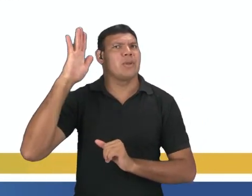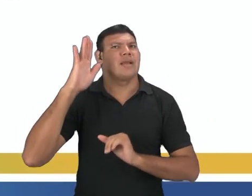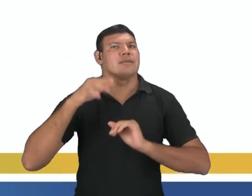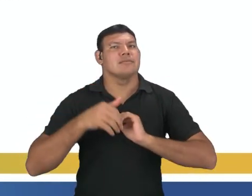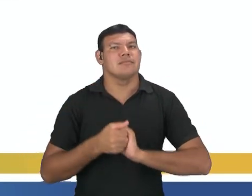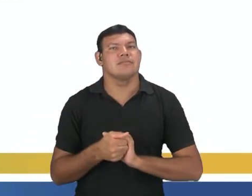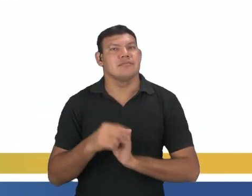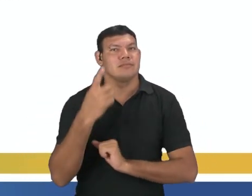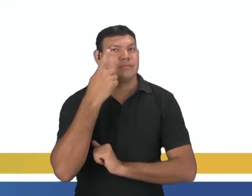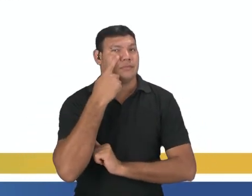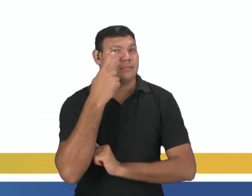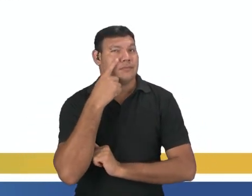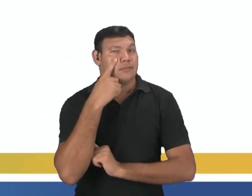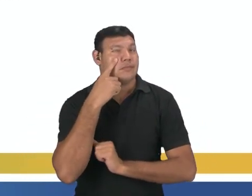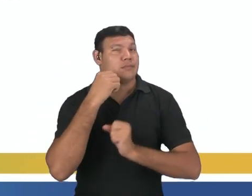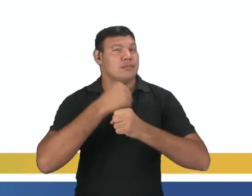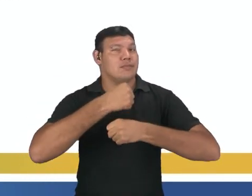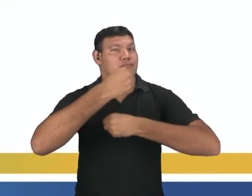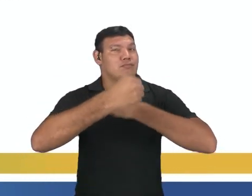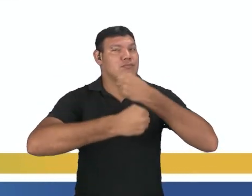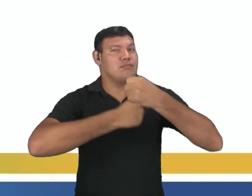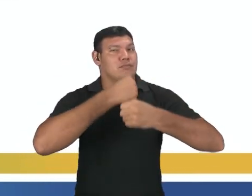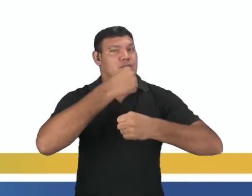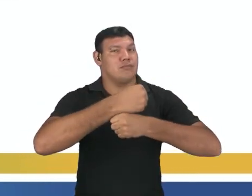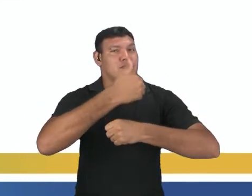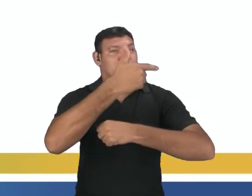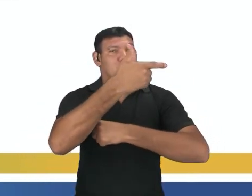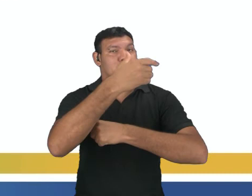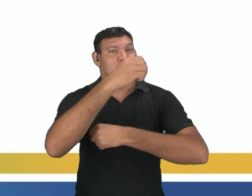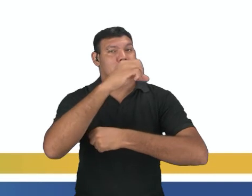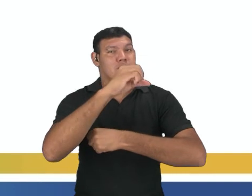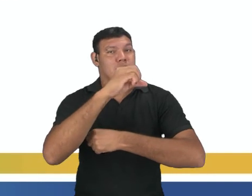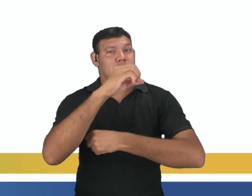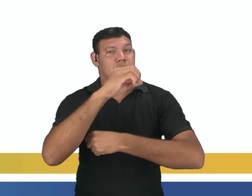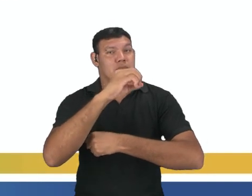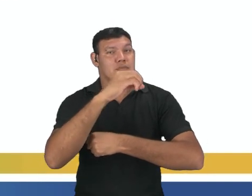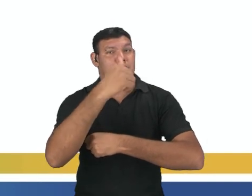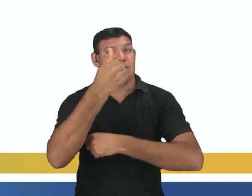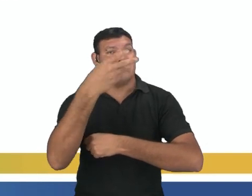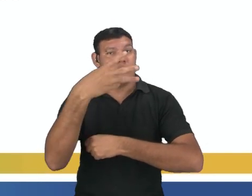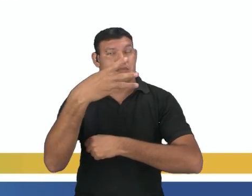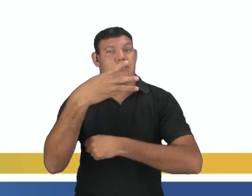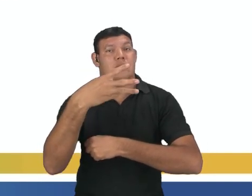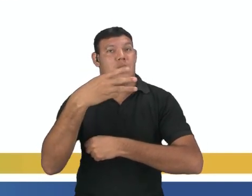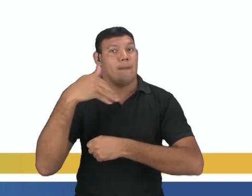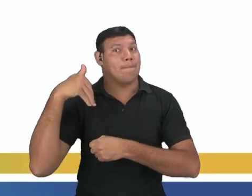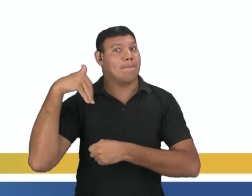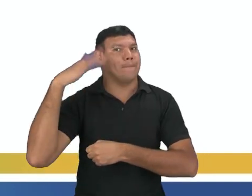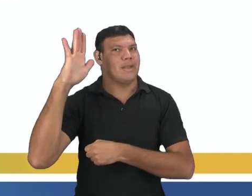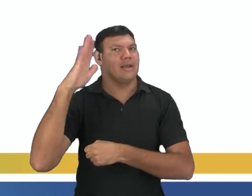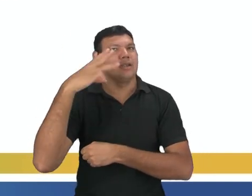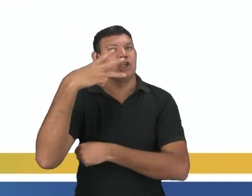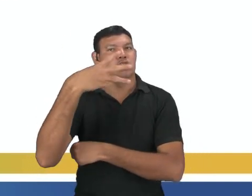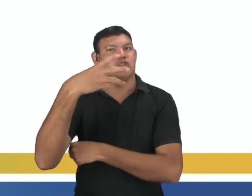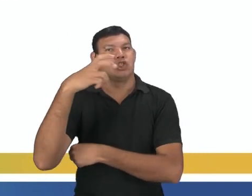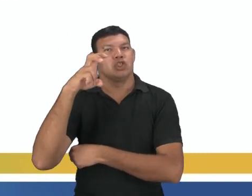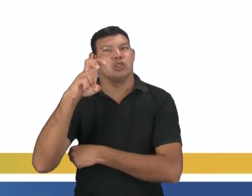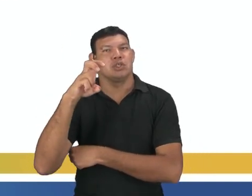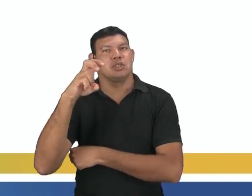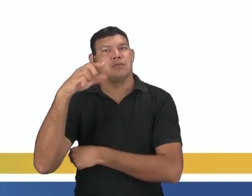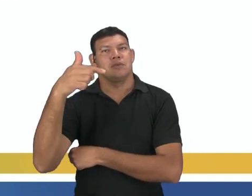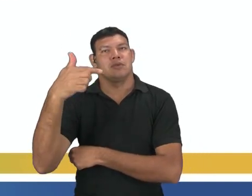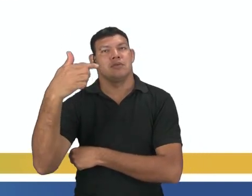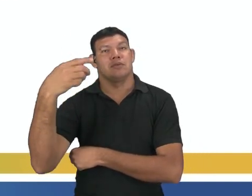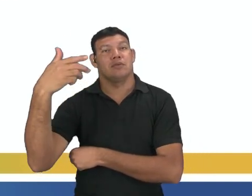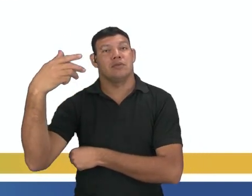é o maior, certo? E nós vimos aqui, ó, que desses que estão aqui, ó, em 2013 foi que coletou maior número